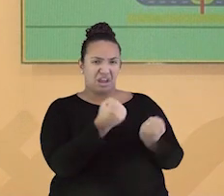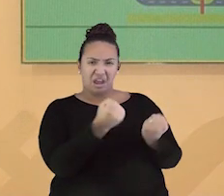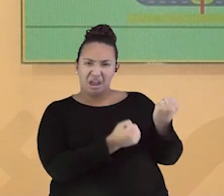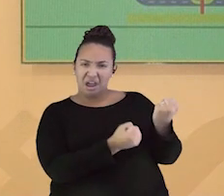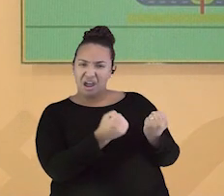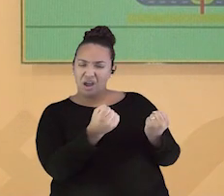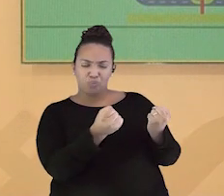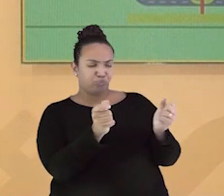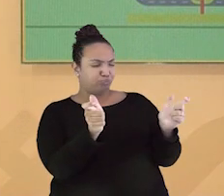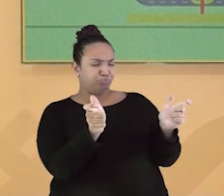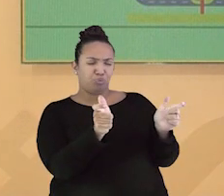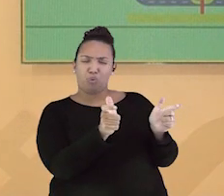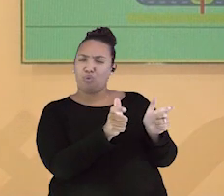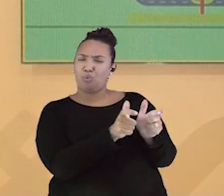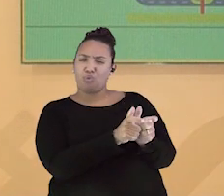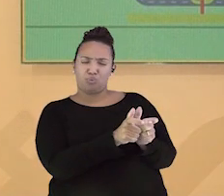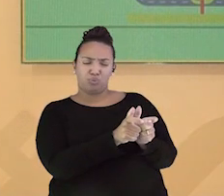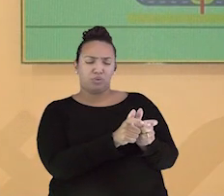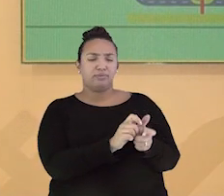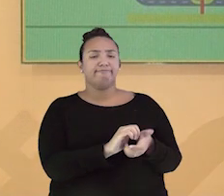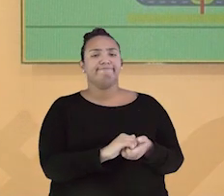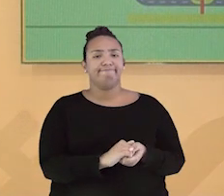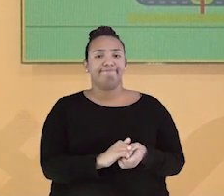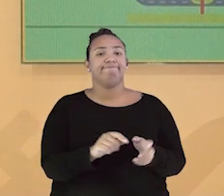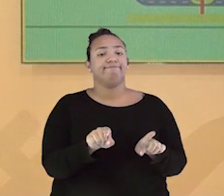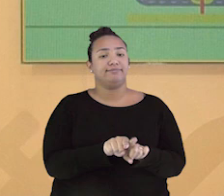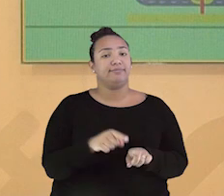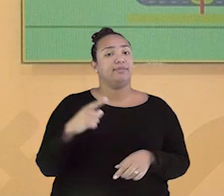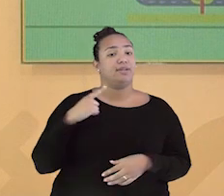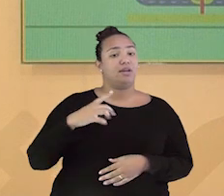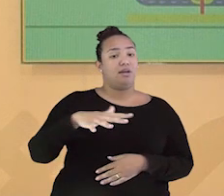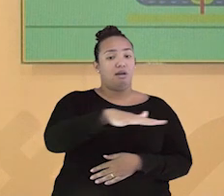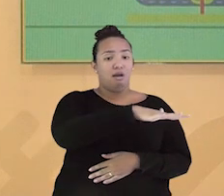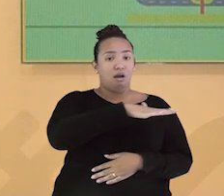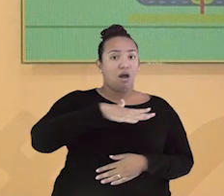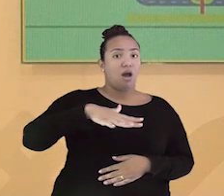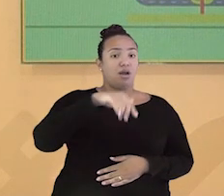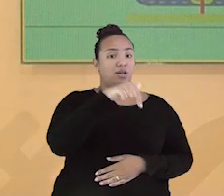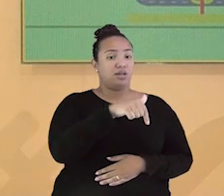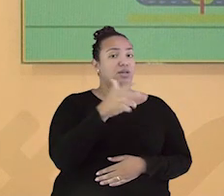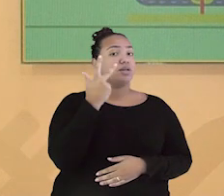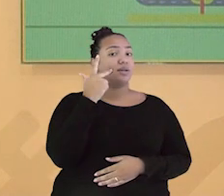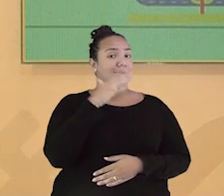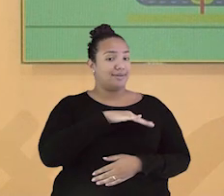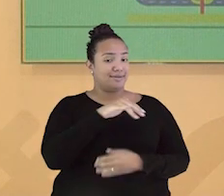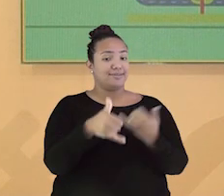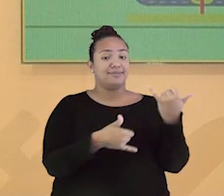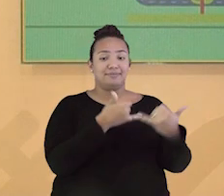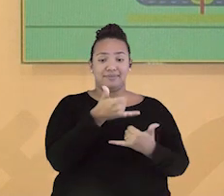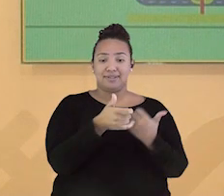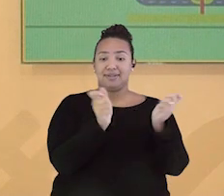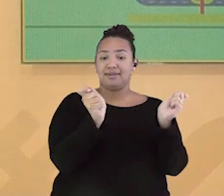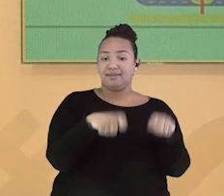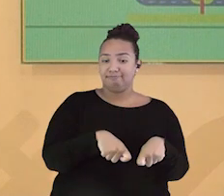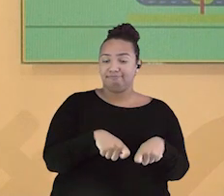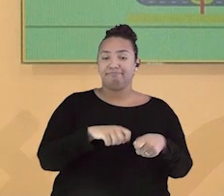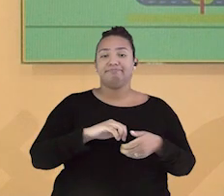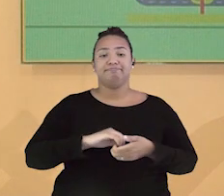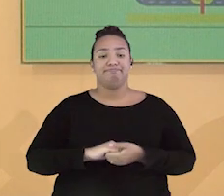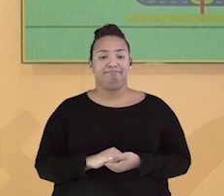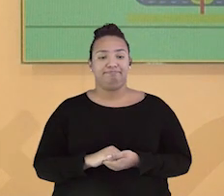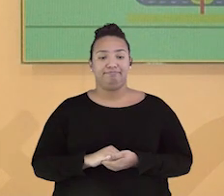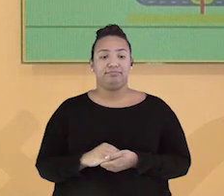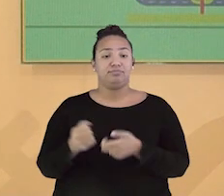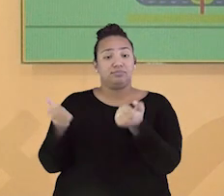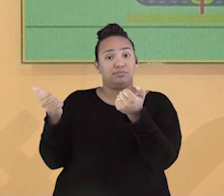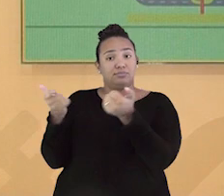menor nas ruas, e é um espaço mais aberto, no qual as crianças podem brincar com mais espaço. A